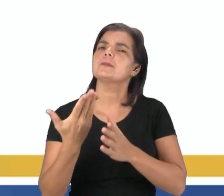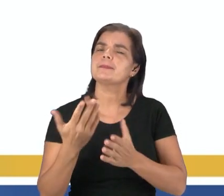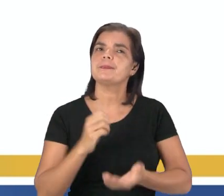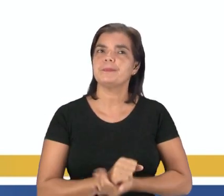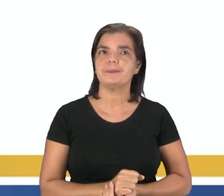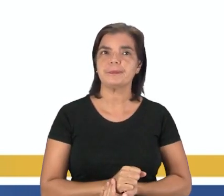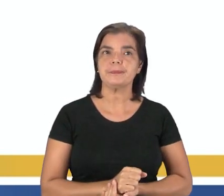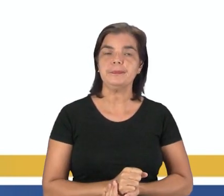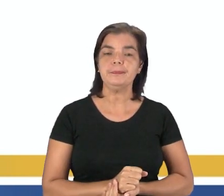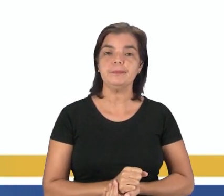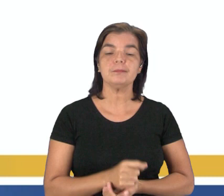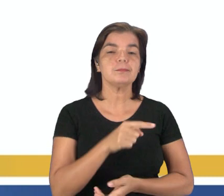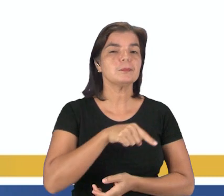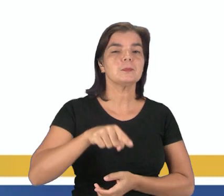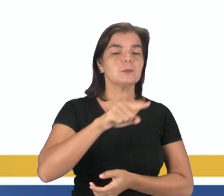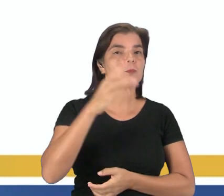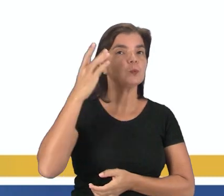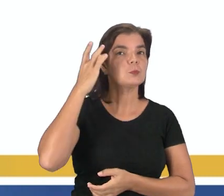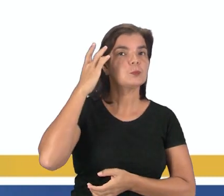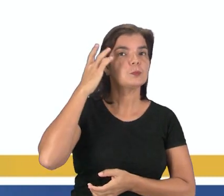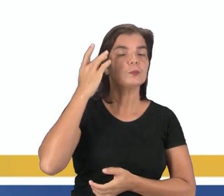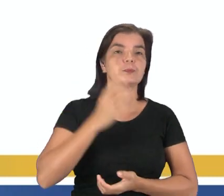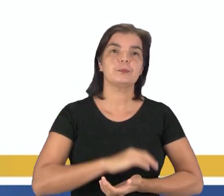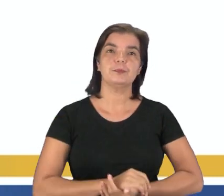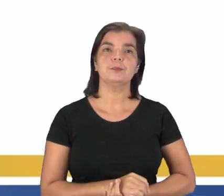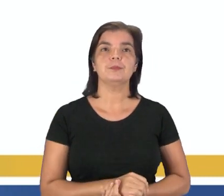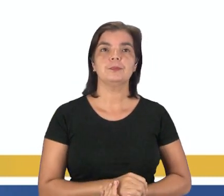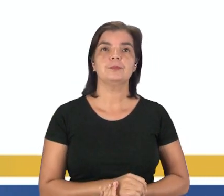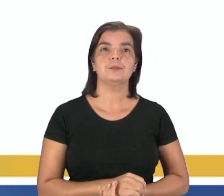acontece? O que vocês acham?